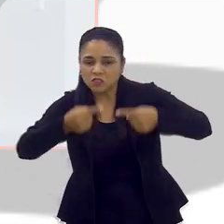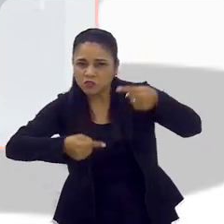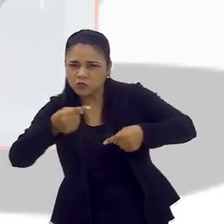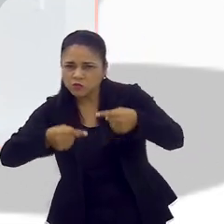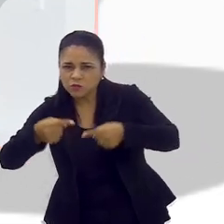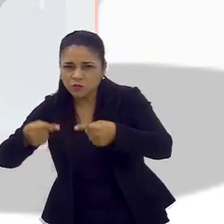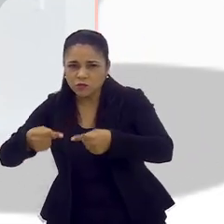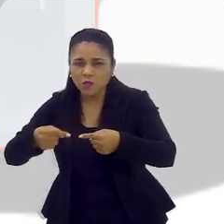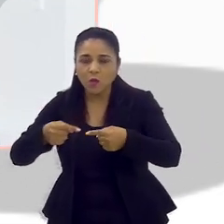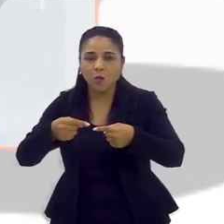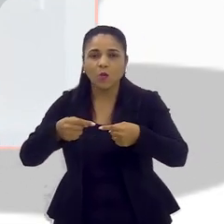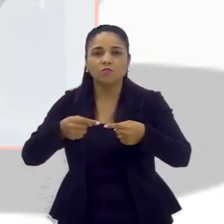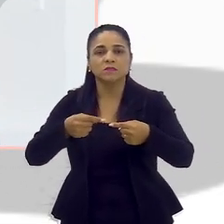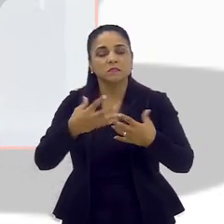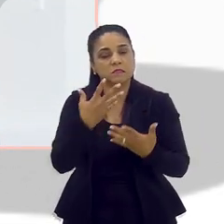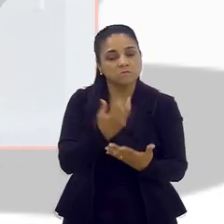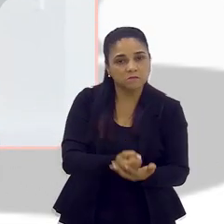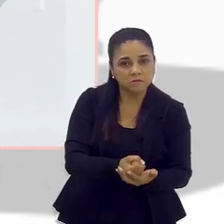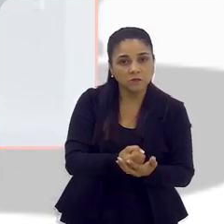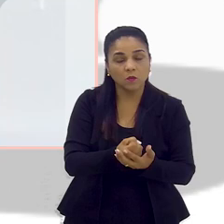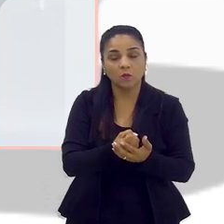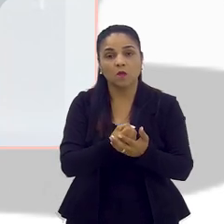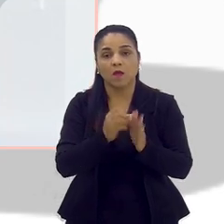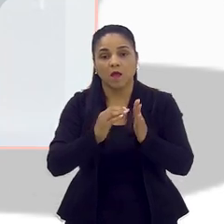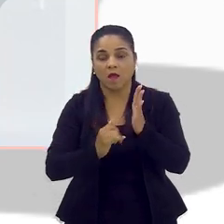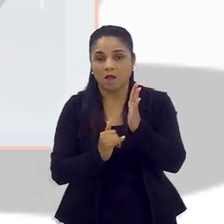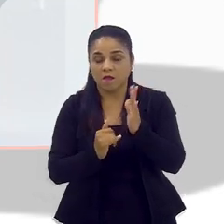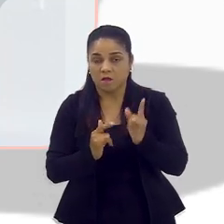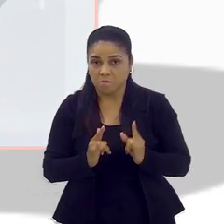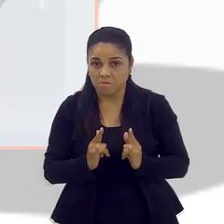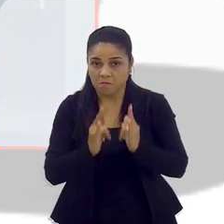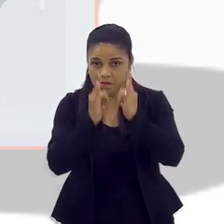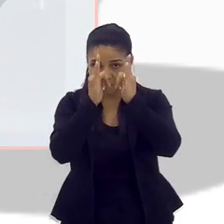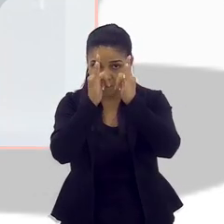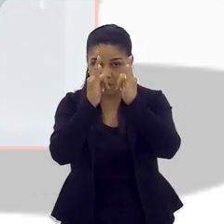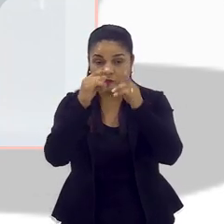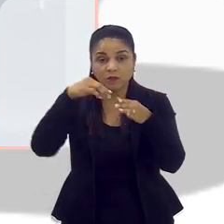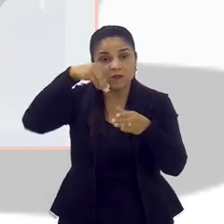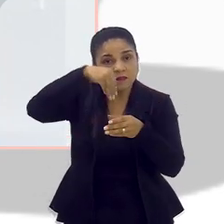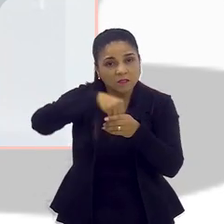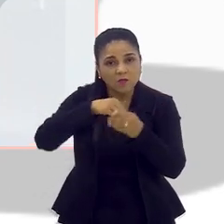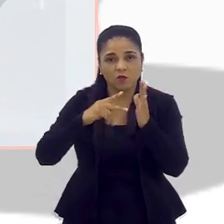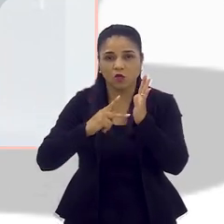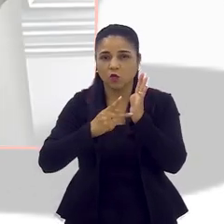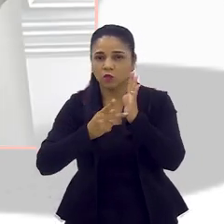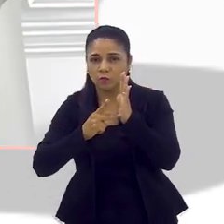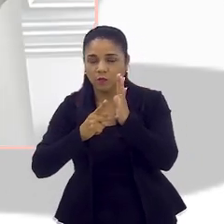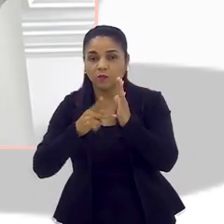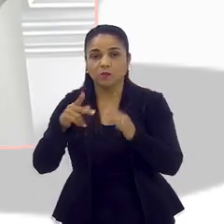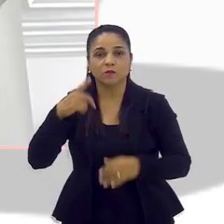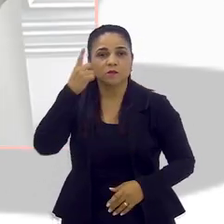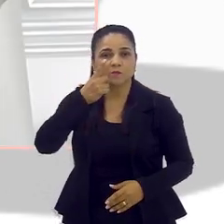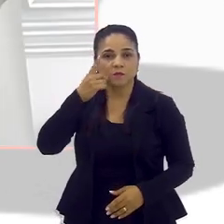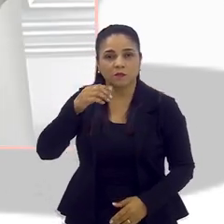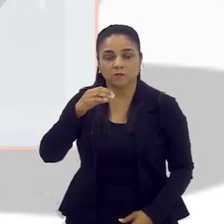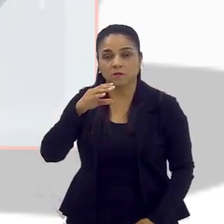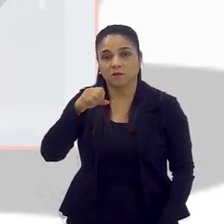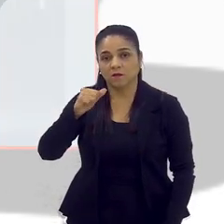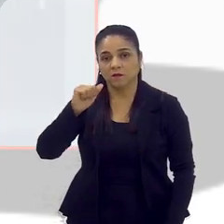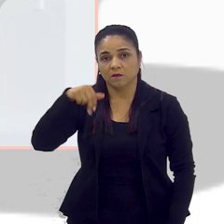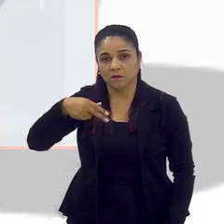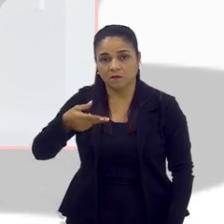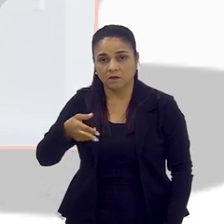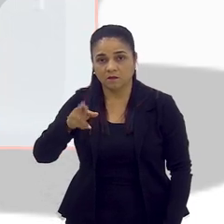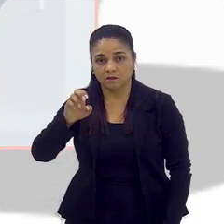permissão das entregas serem feitas na porta de apartamentos que ficam dentro de condomínios. O deputado estadual Andrezinho Siciliano apresentou